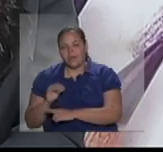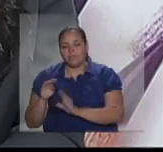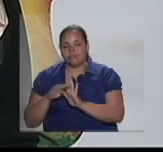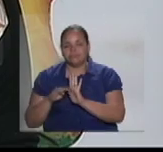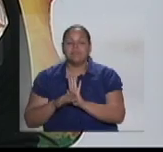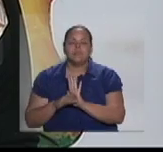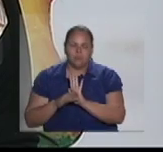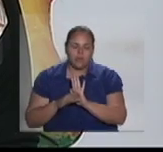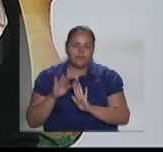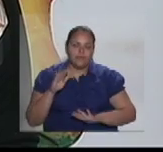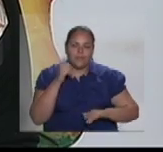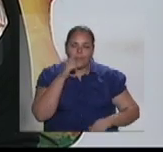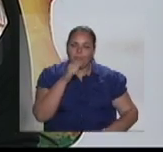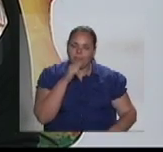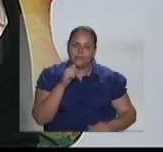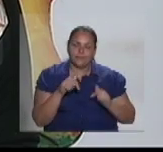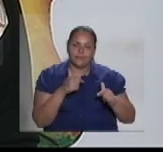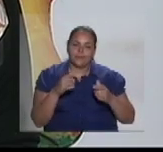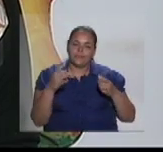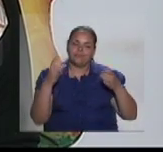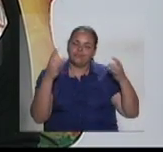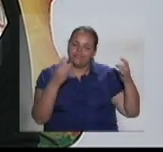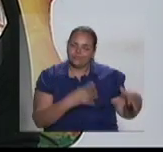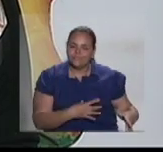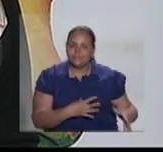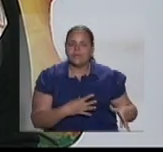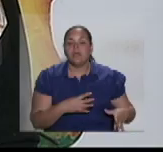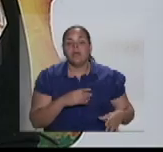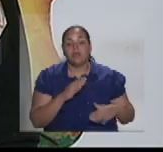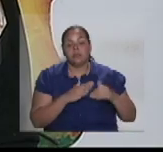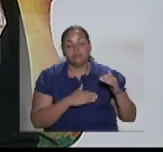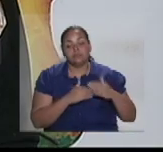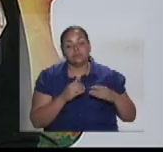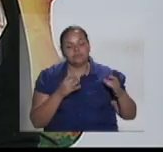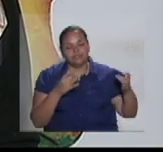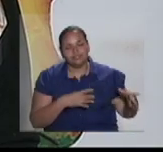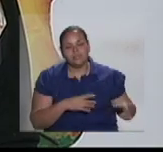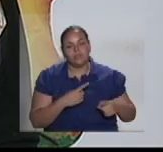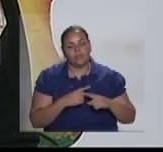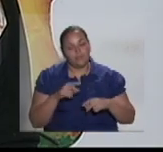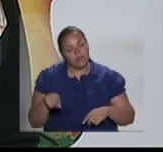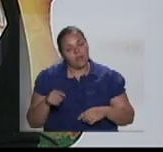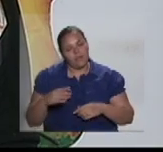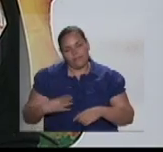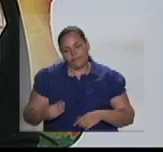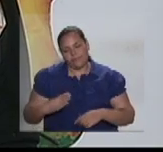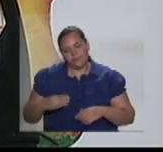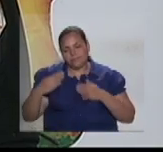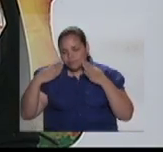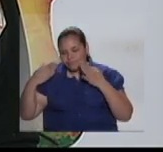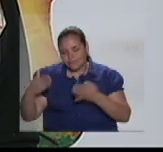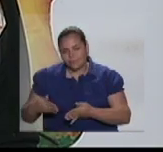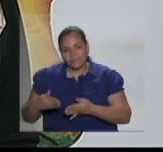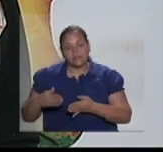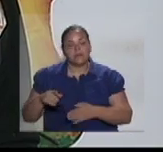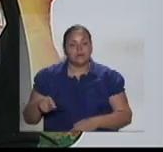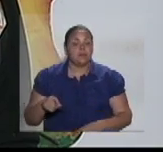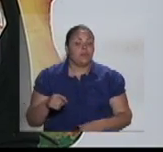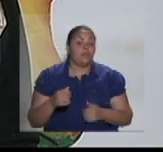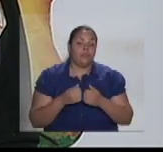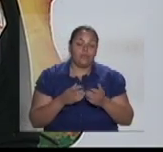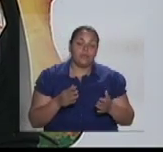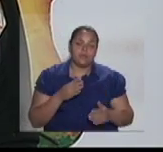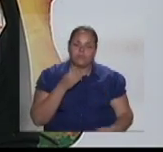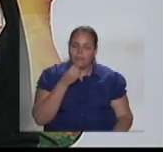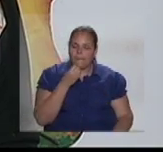filhos? Muitas mães abrem mão das suas profissões para acompanhar as crianças. E isso,